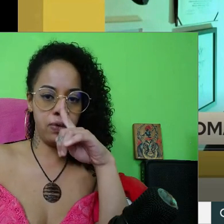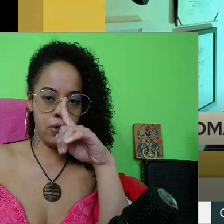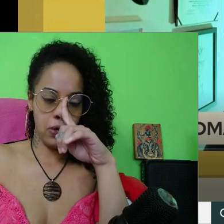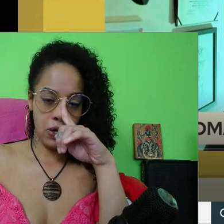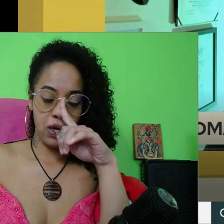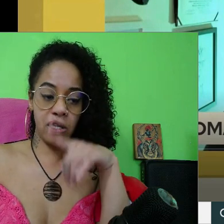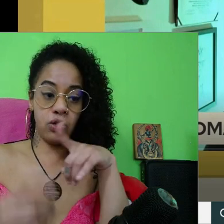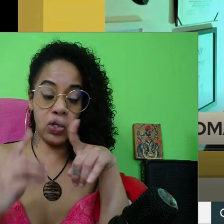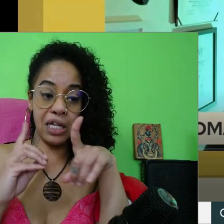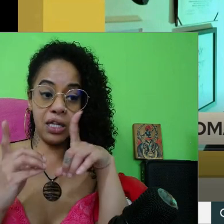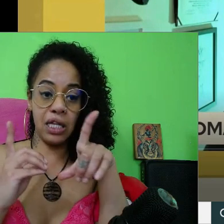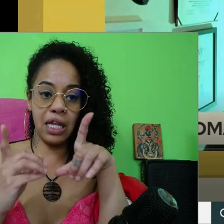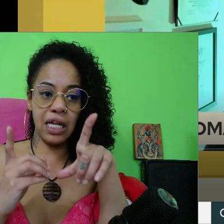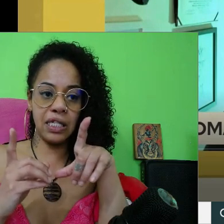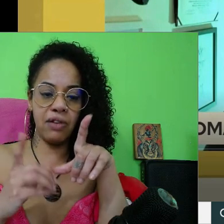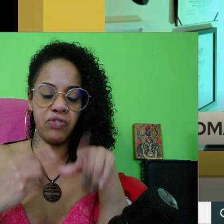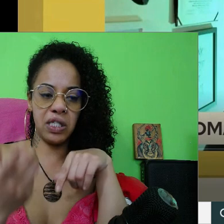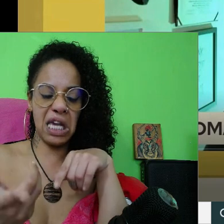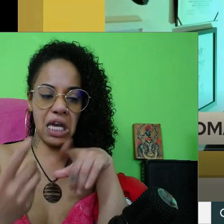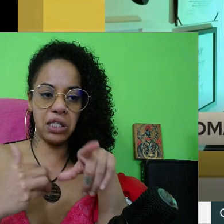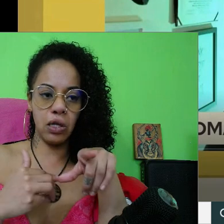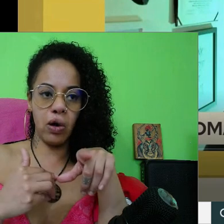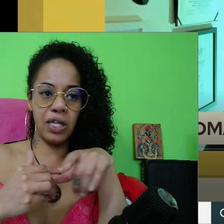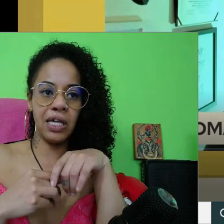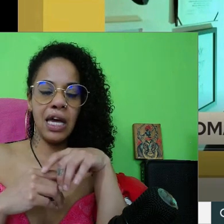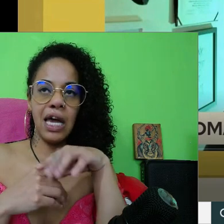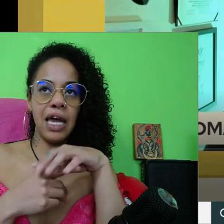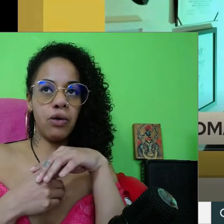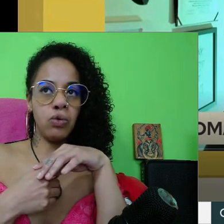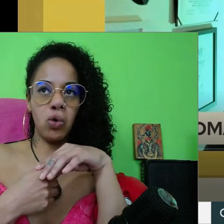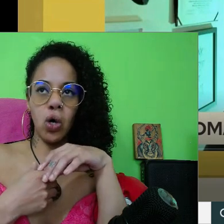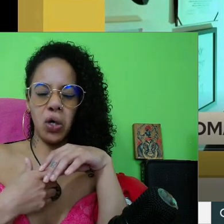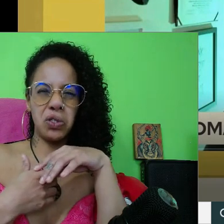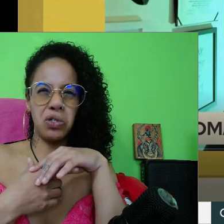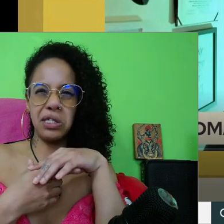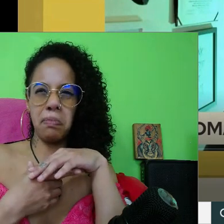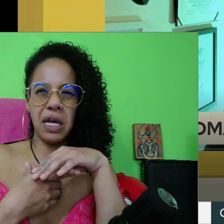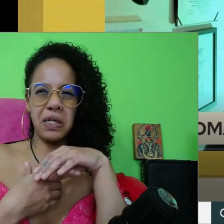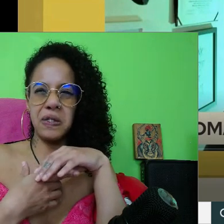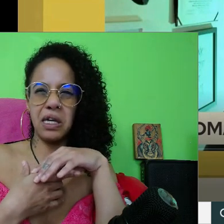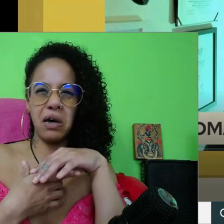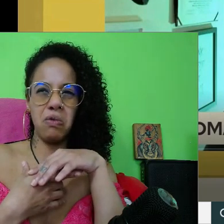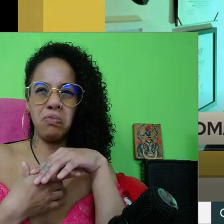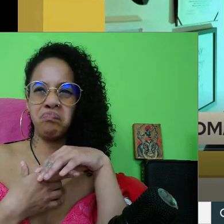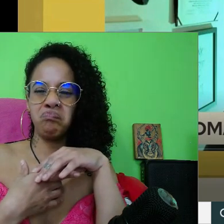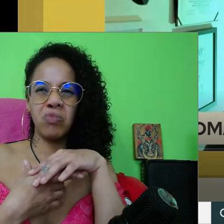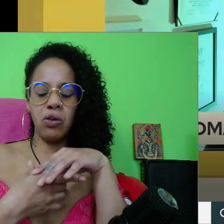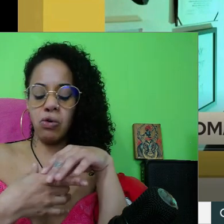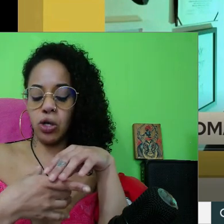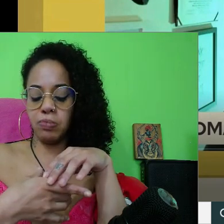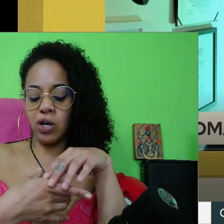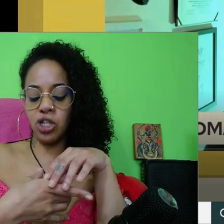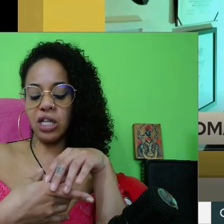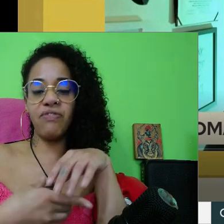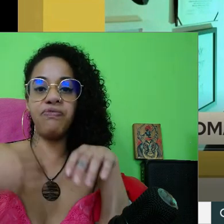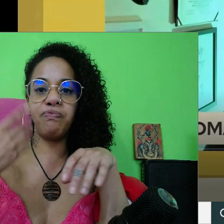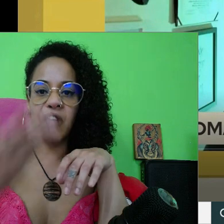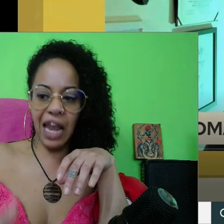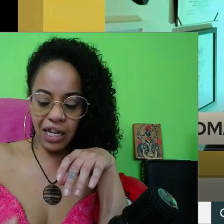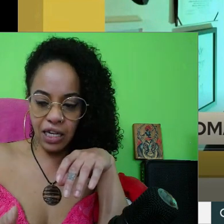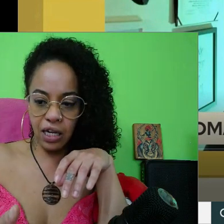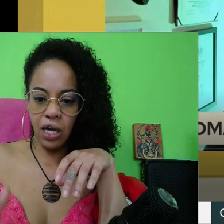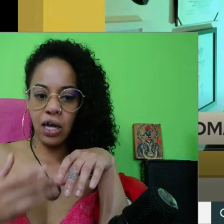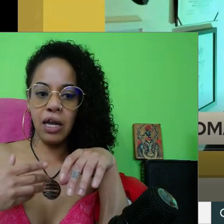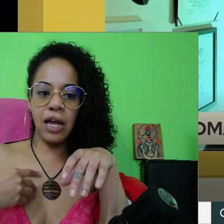é materialismo então eu tô tentando entender Assim vocês nós eu não gosto de separação eu não gosto mas não adianta